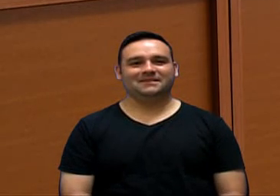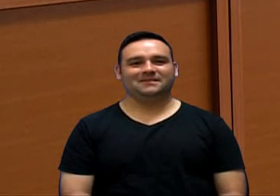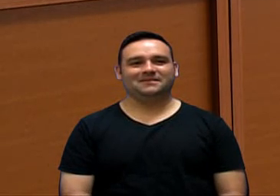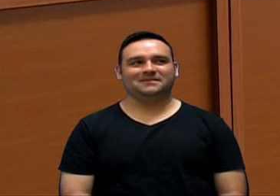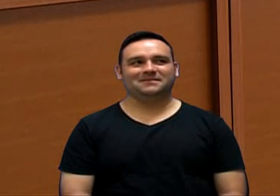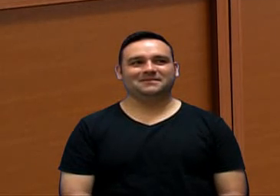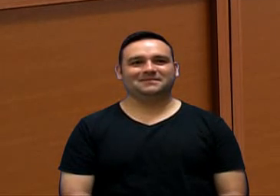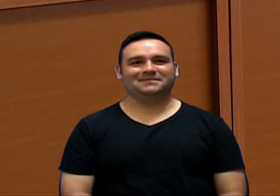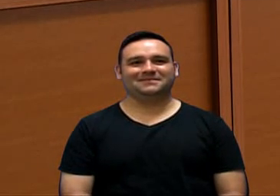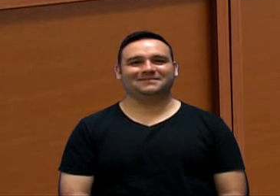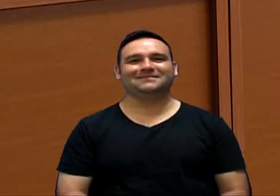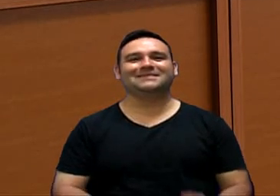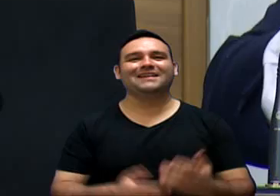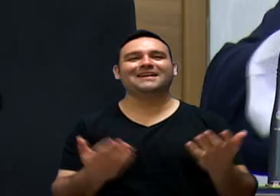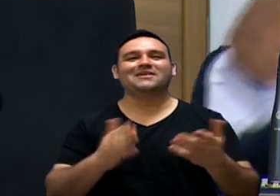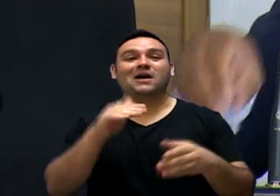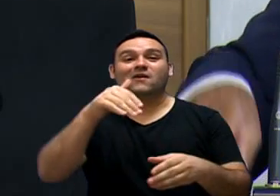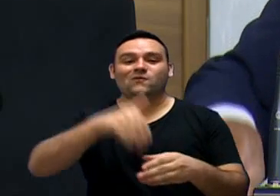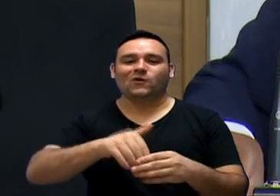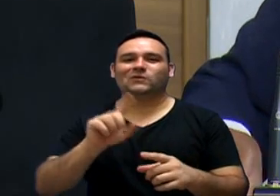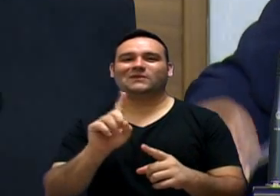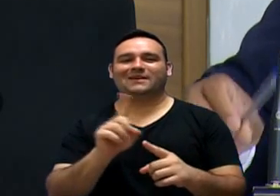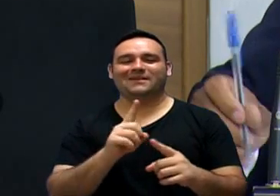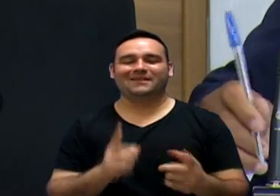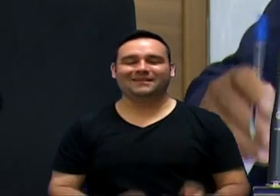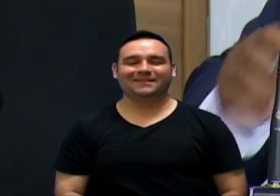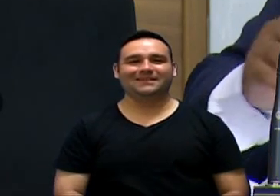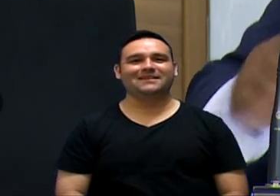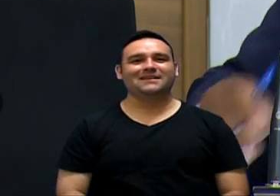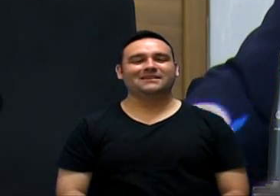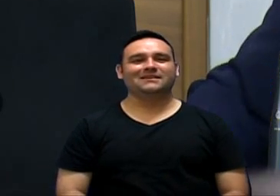Voto sim. Voto não, aliás, também.